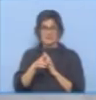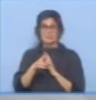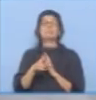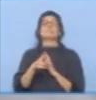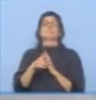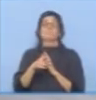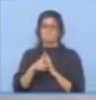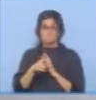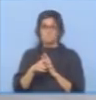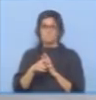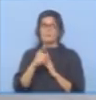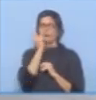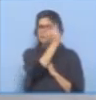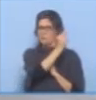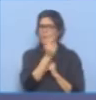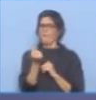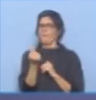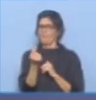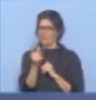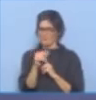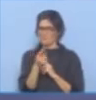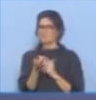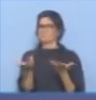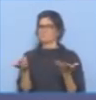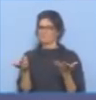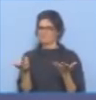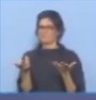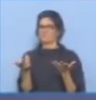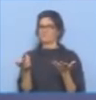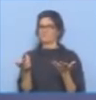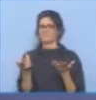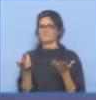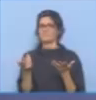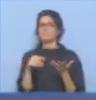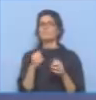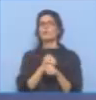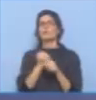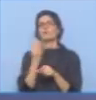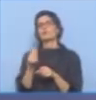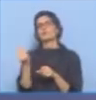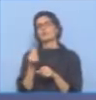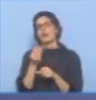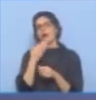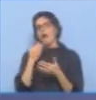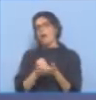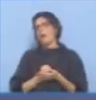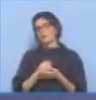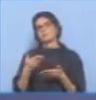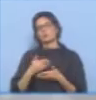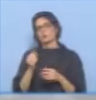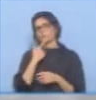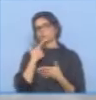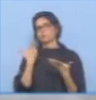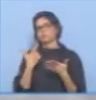é a psicoidade. E é longe e é caro. Sim, exatamente. Por isso. Aqui o Serviço da Juventude deu-nos uma grande ajuda na parte da preparação, com esta